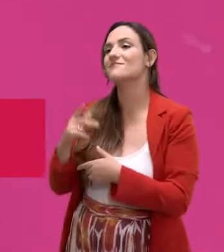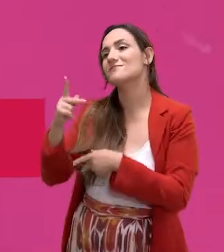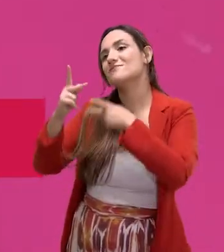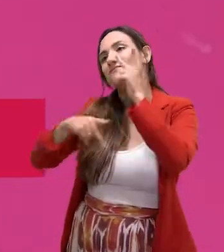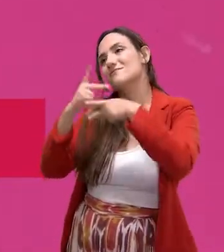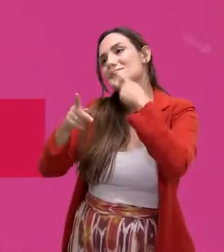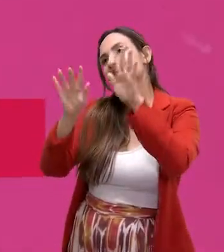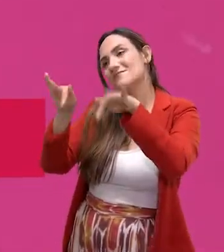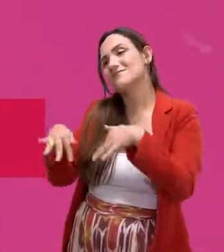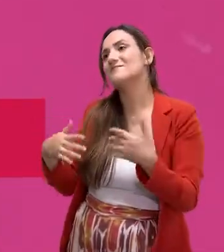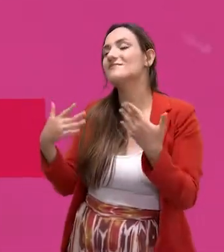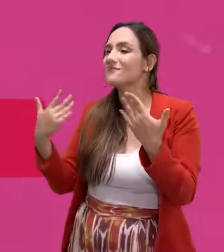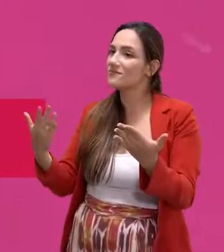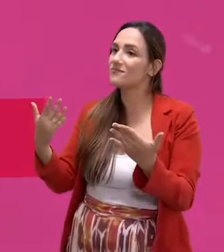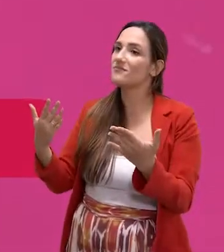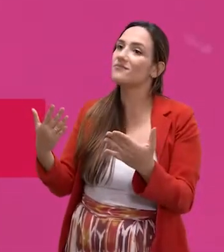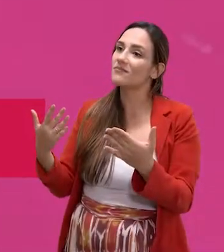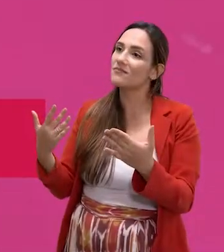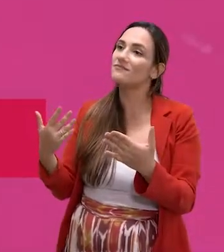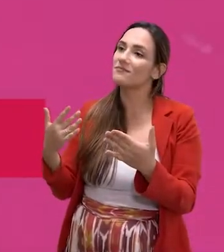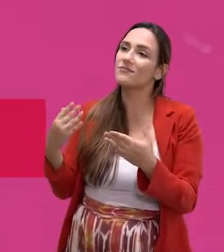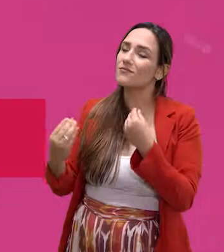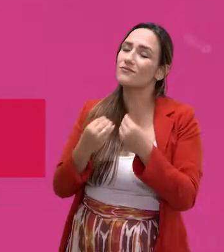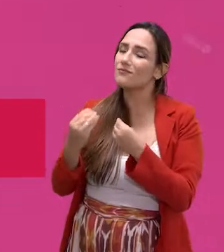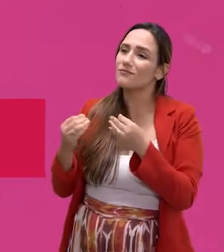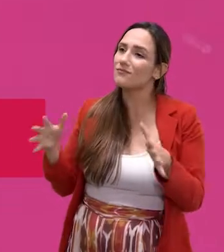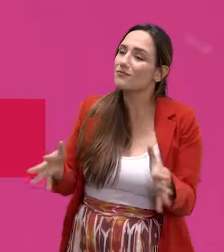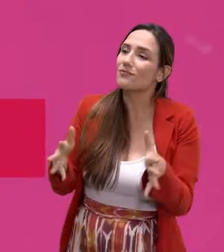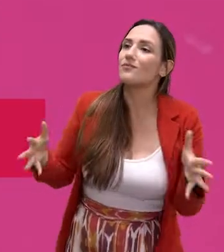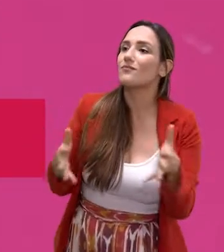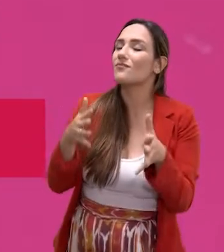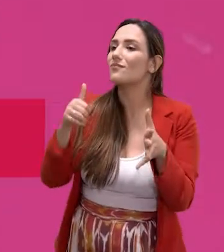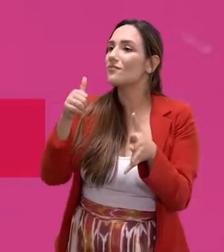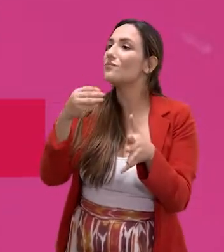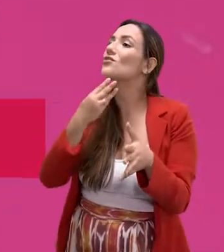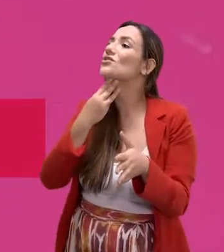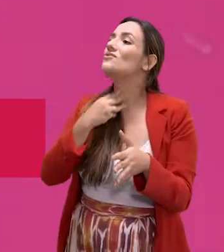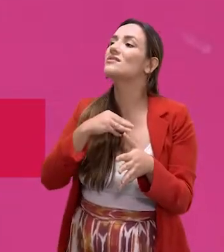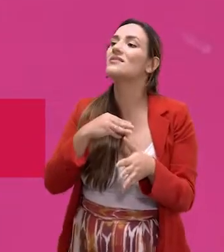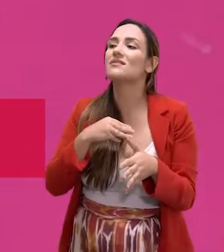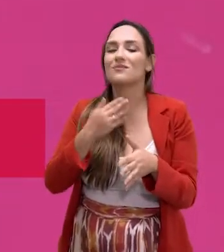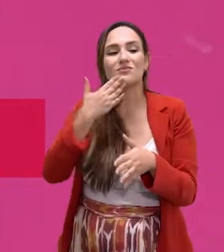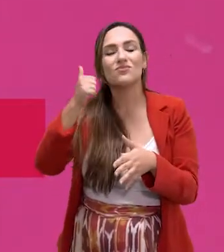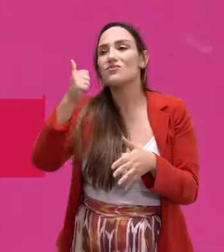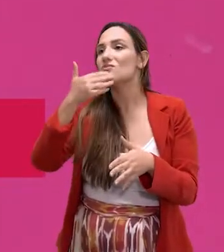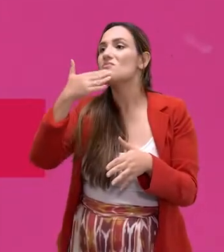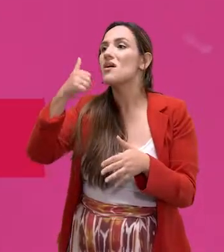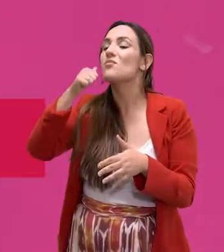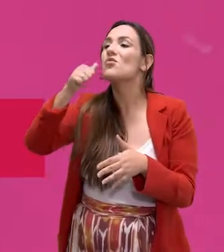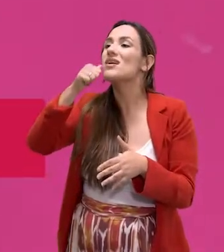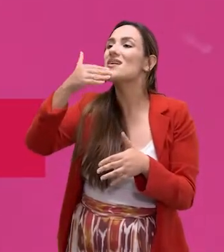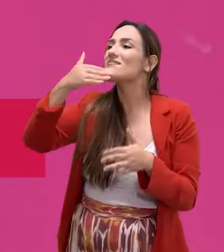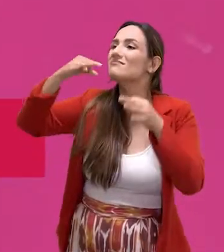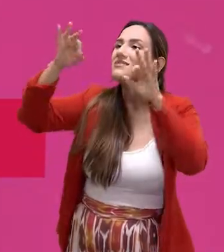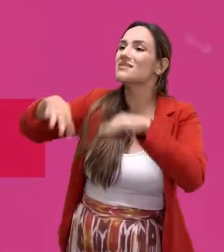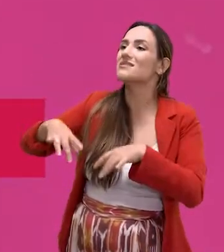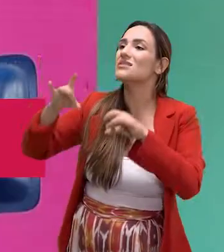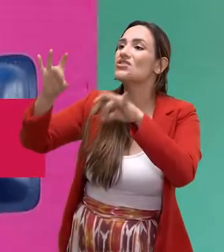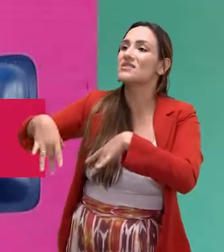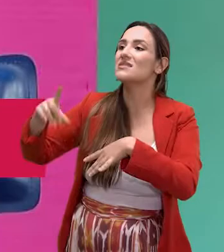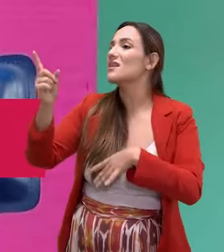também para Ana Carolina, secretária, né, falar para a gente sobre isso, né, sobre essa motivação para que as mulheres não